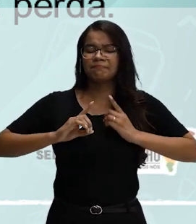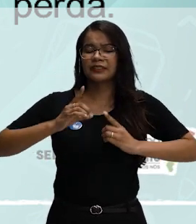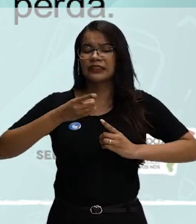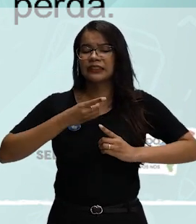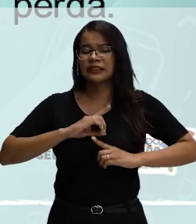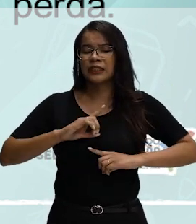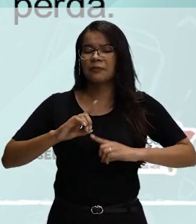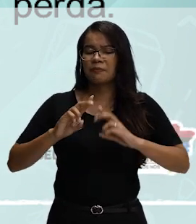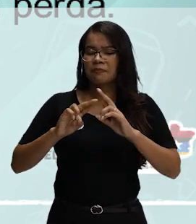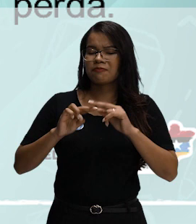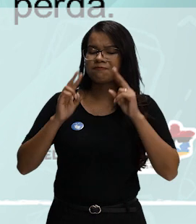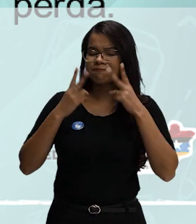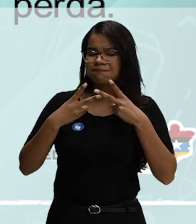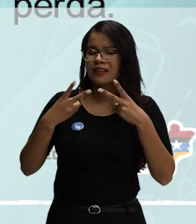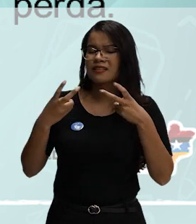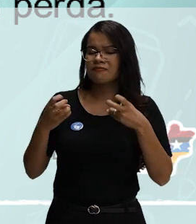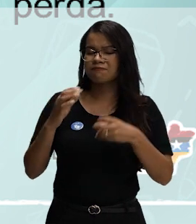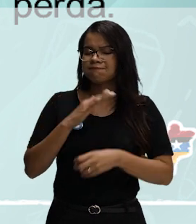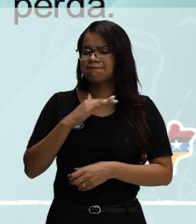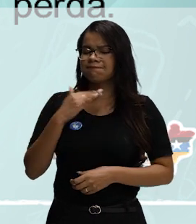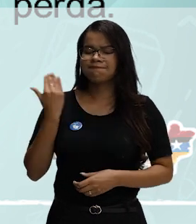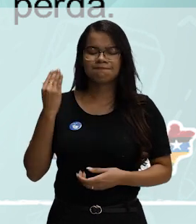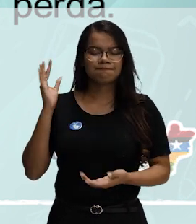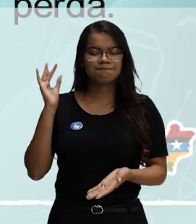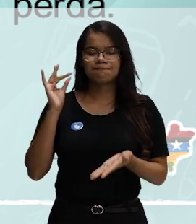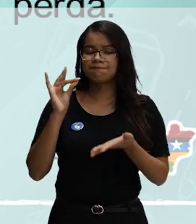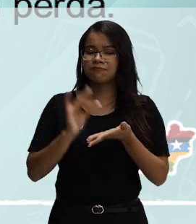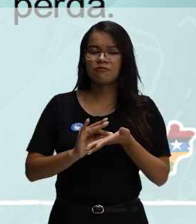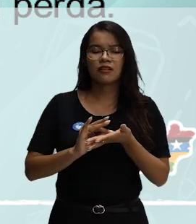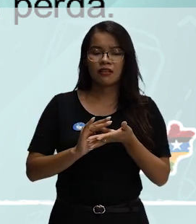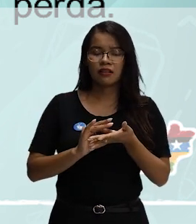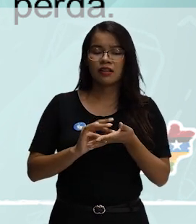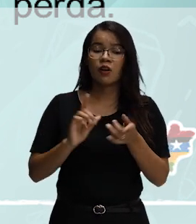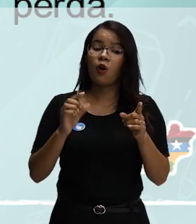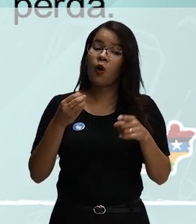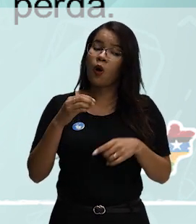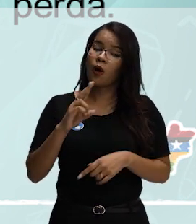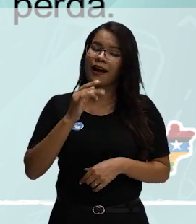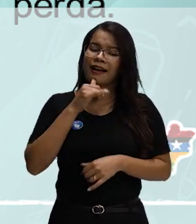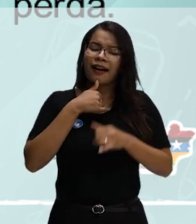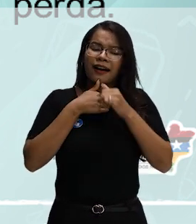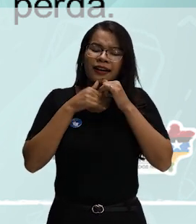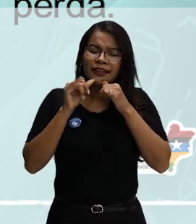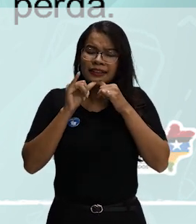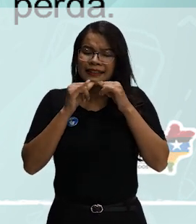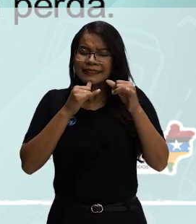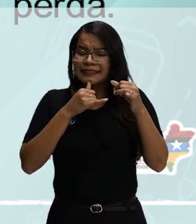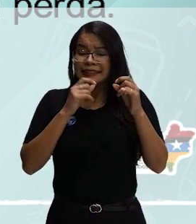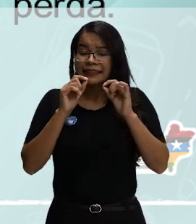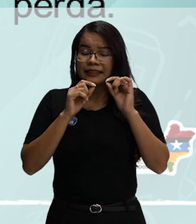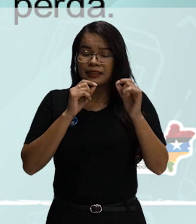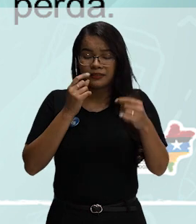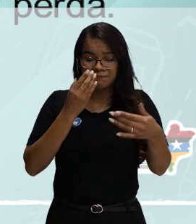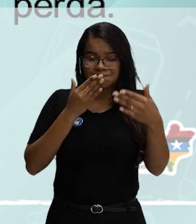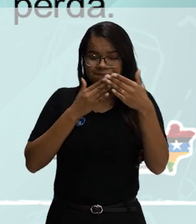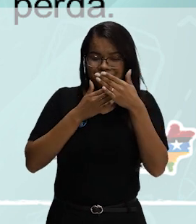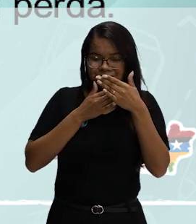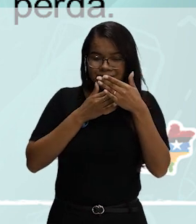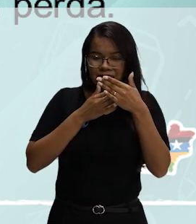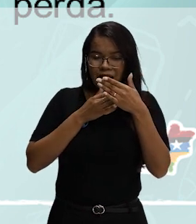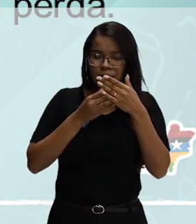da morte. A melancolia que frustra a possibilidade de reação diante da